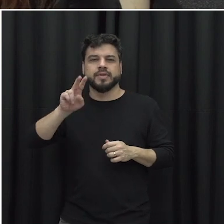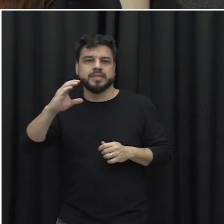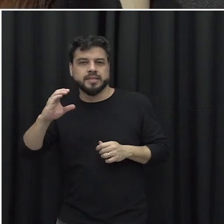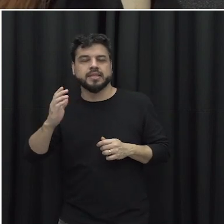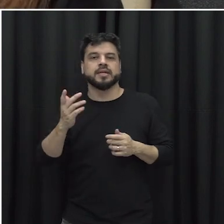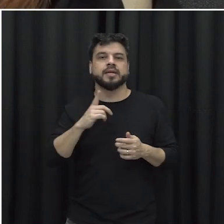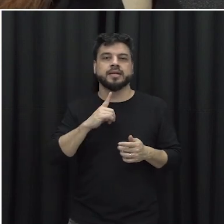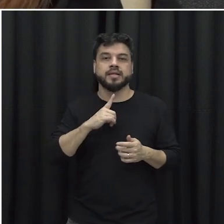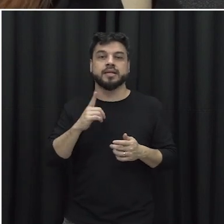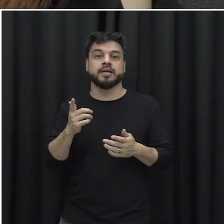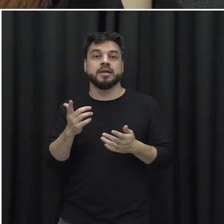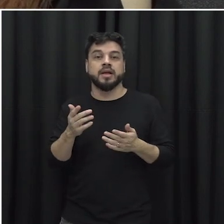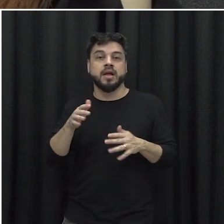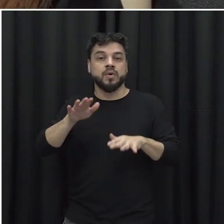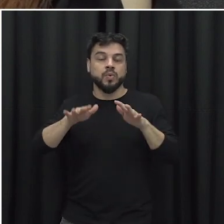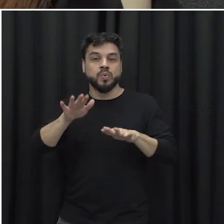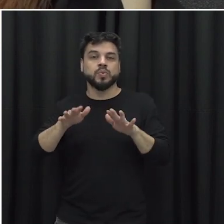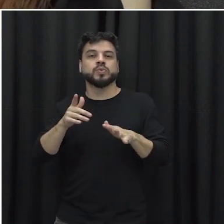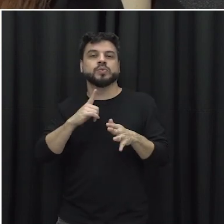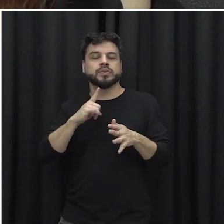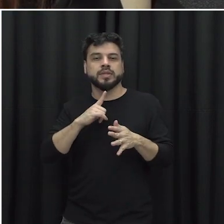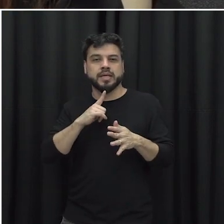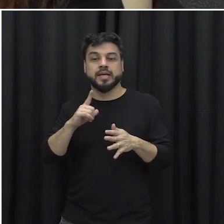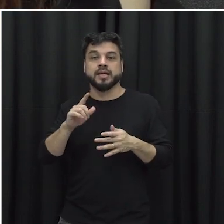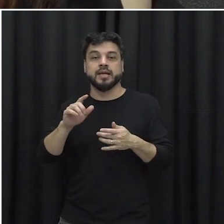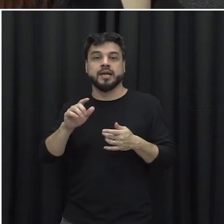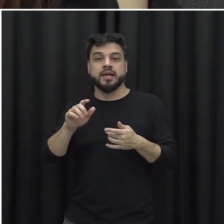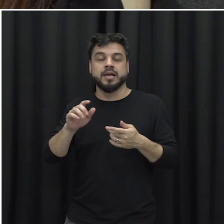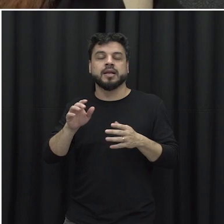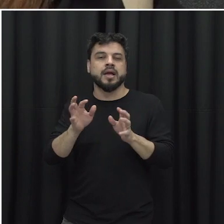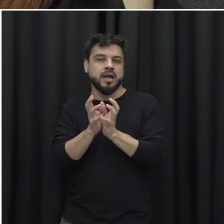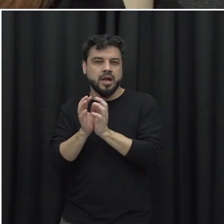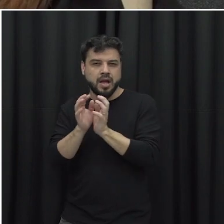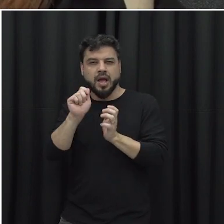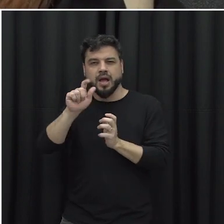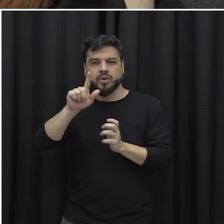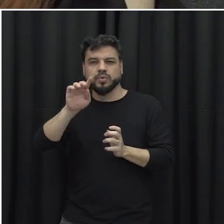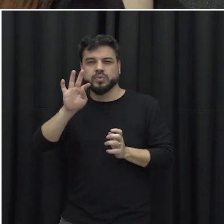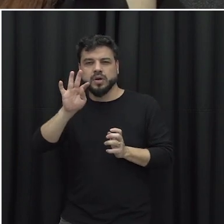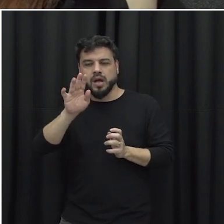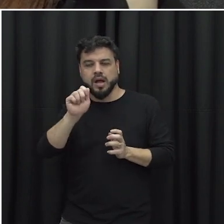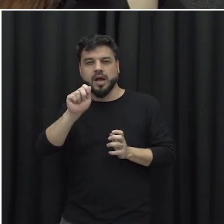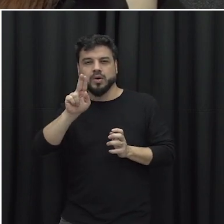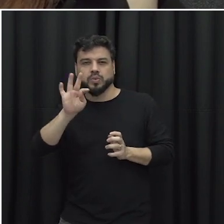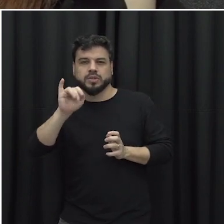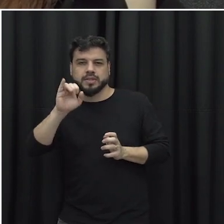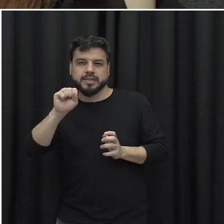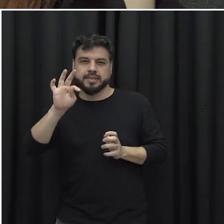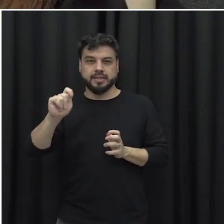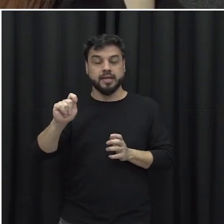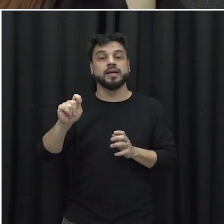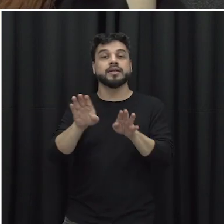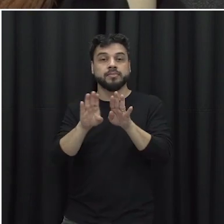transtorno do espectro autista. E lá no laboratório também existe, como a Ana falou, pesquisas também com animais, para ver também essa